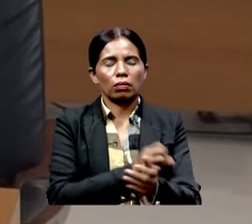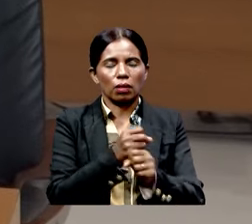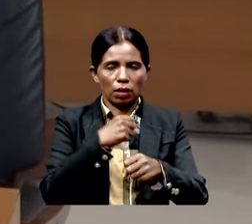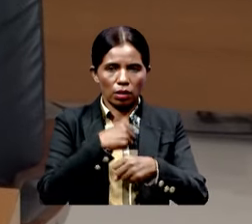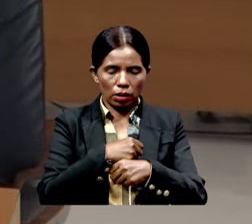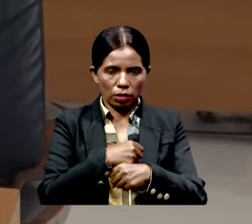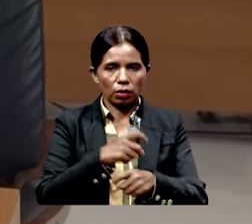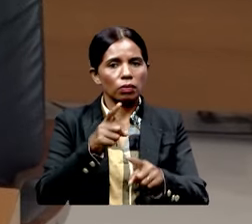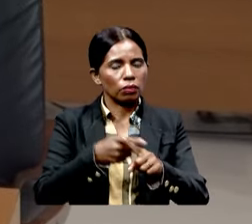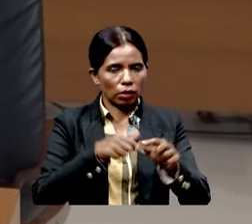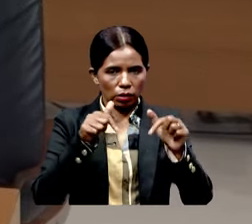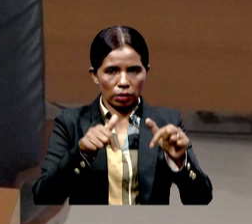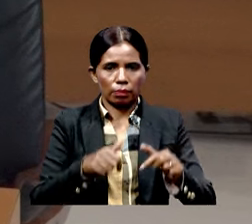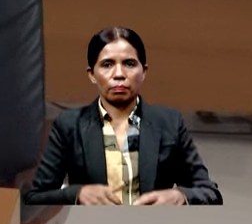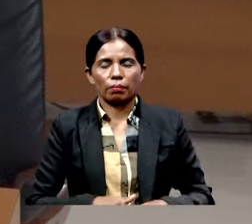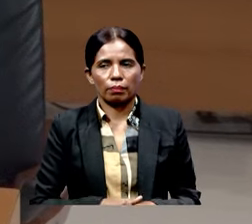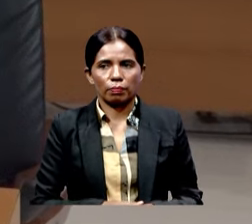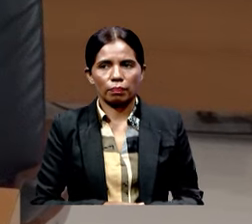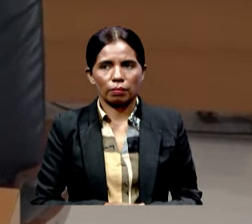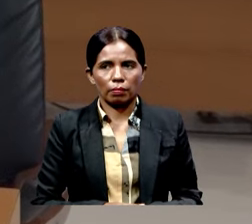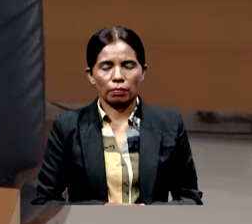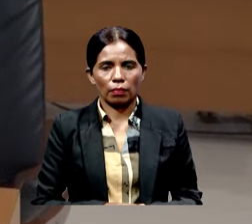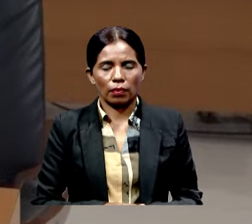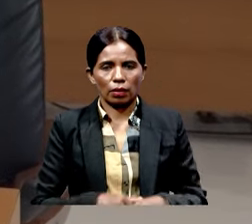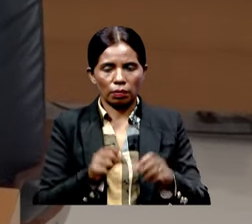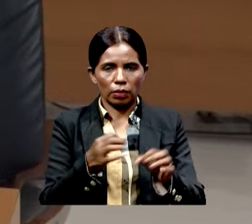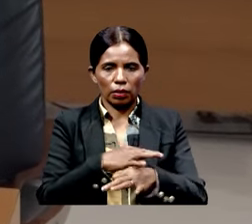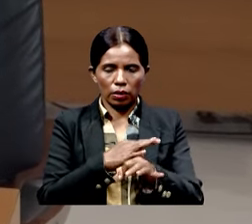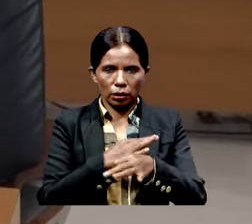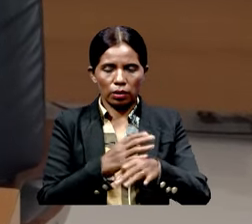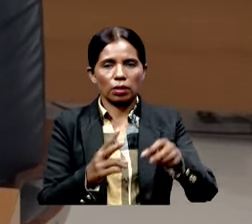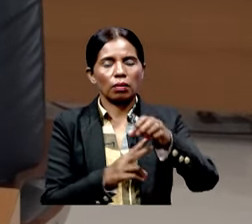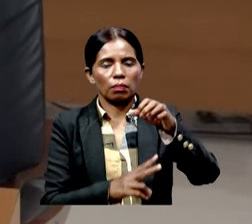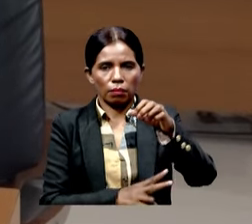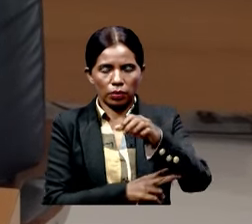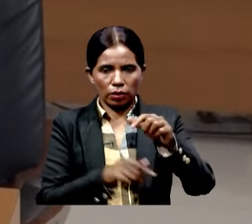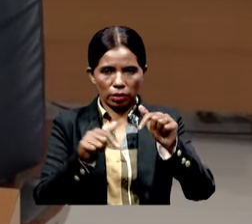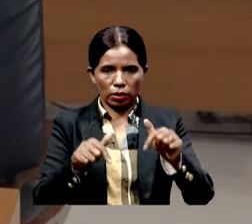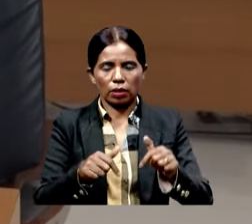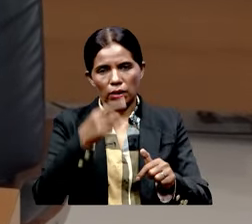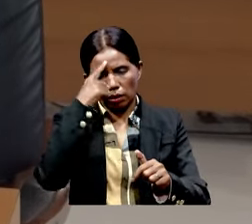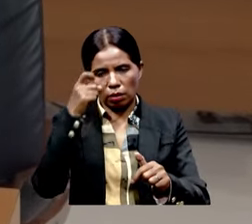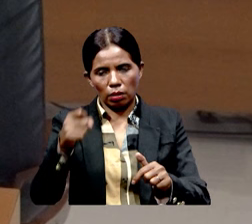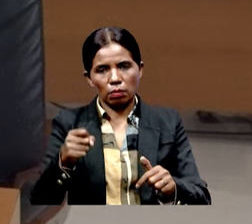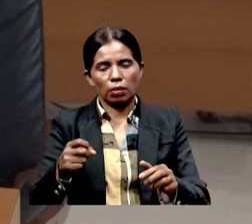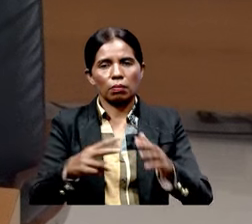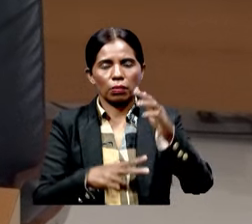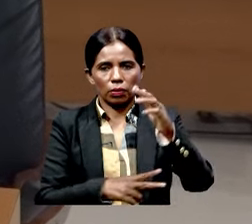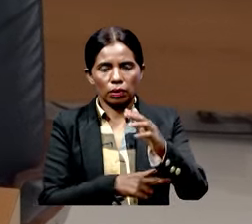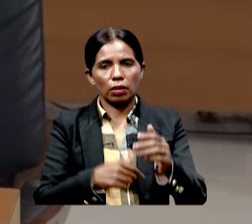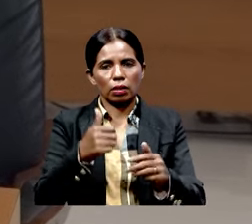fulan de ni lara para con vere hadia tía ponte ne tamba. Con ni construcción día que